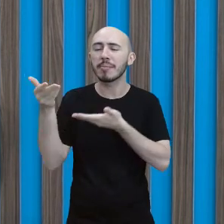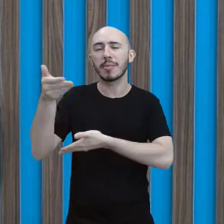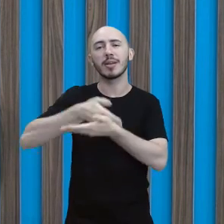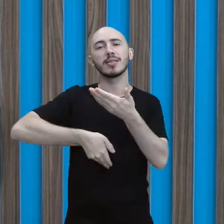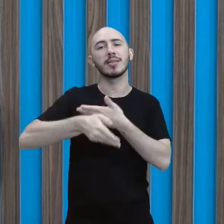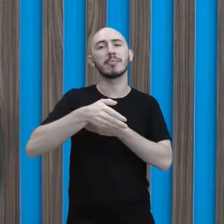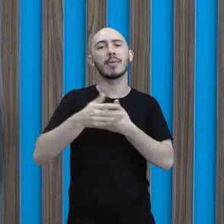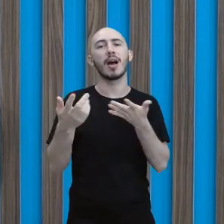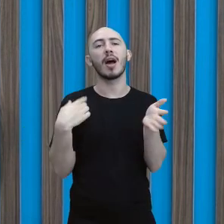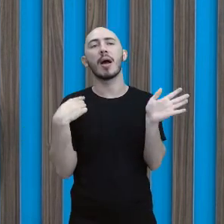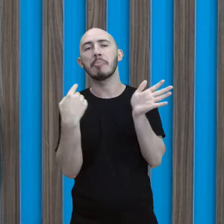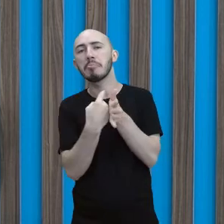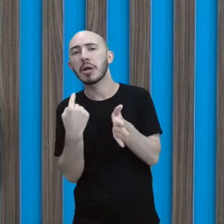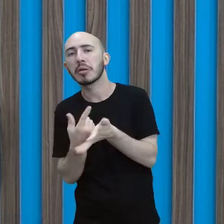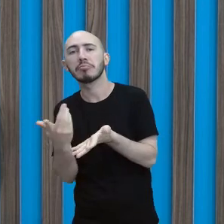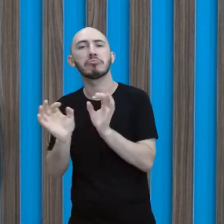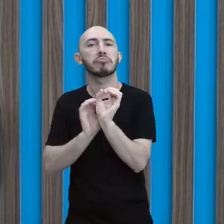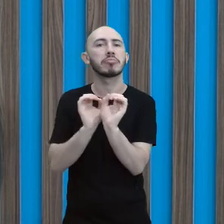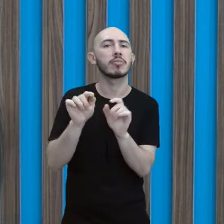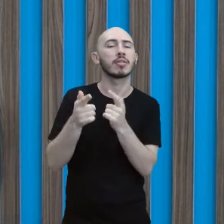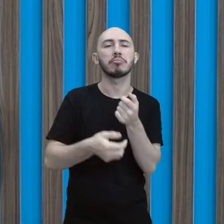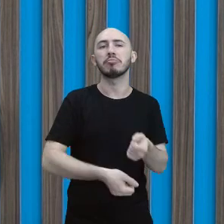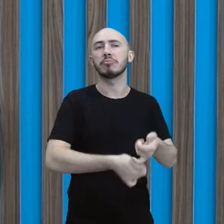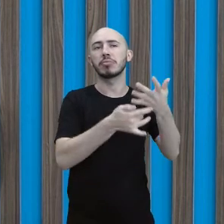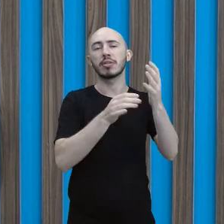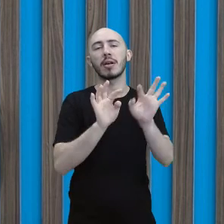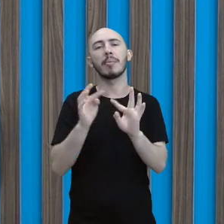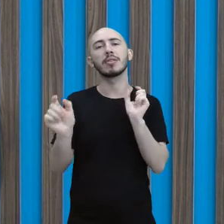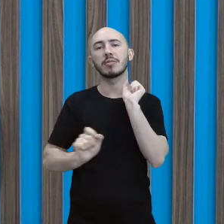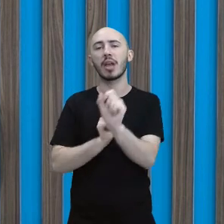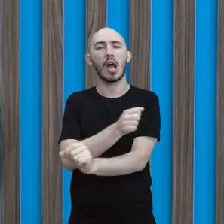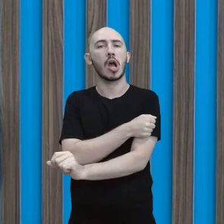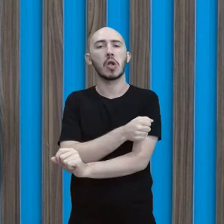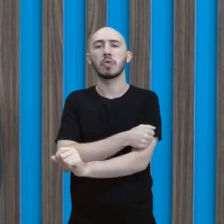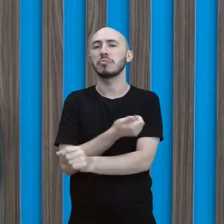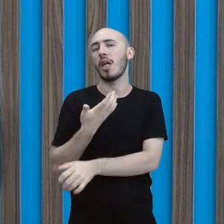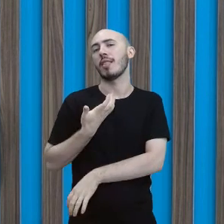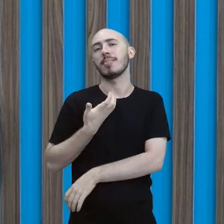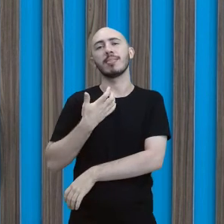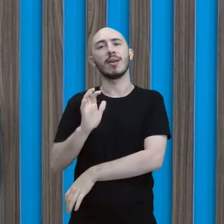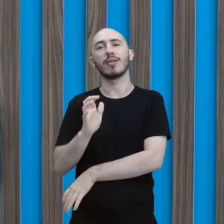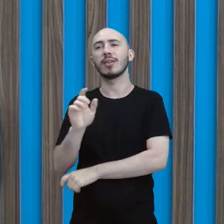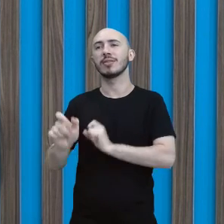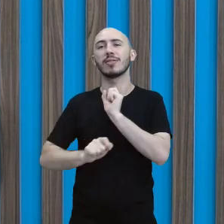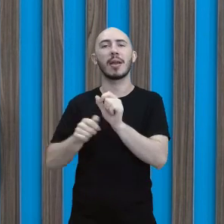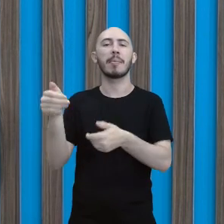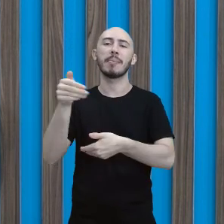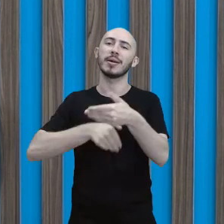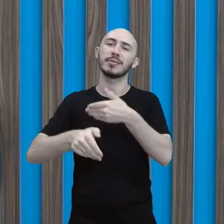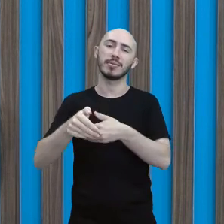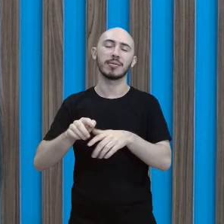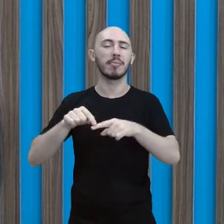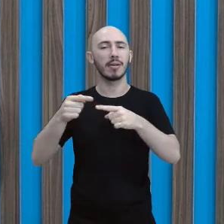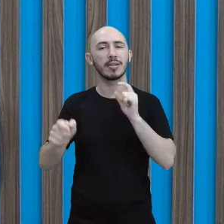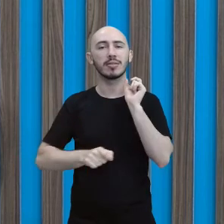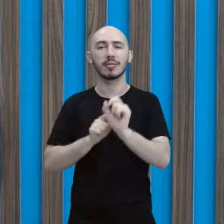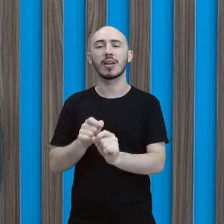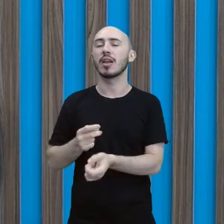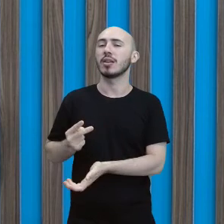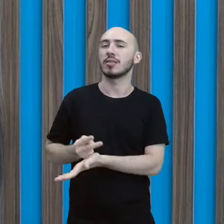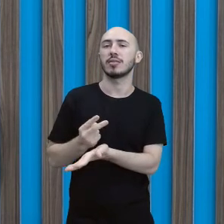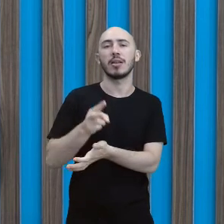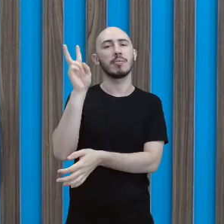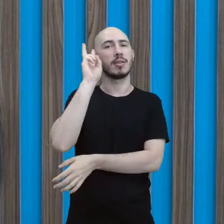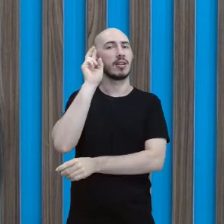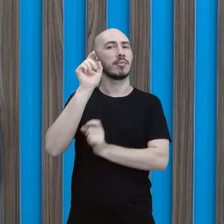participar, gente. Alguma pergunta, comentem, mas o pessoal realmente hoje não quis participar. Mas sempre